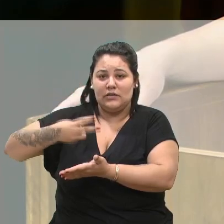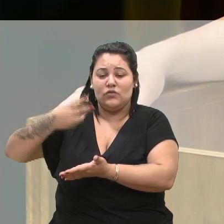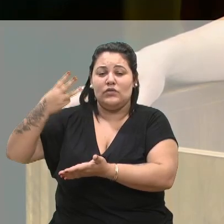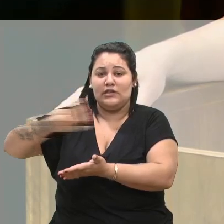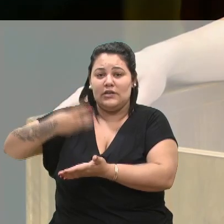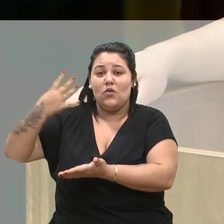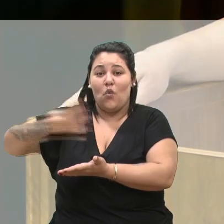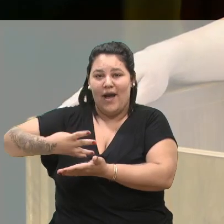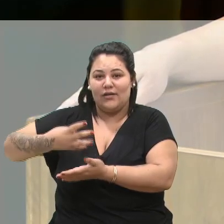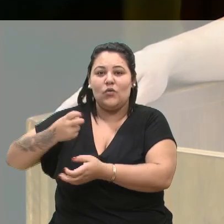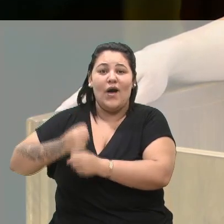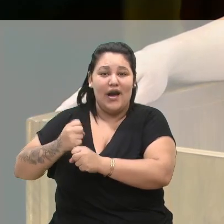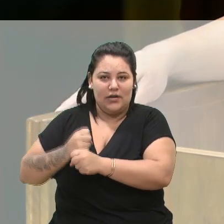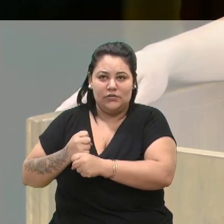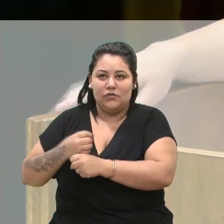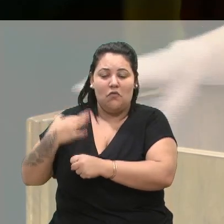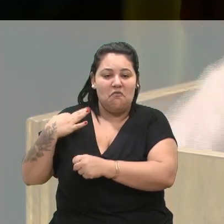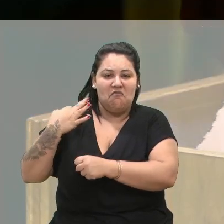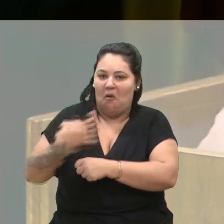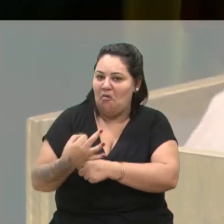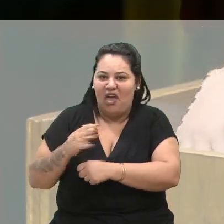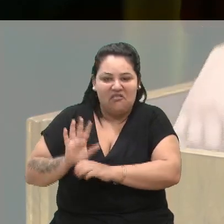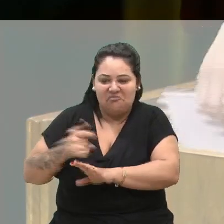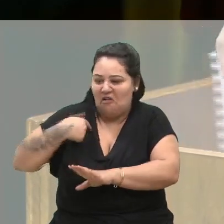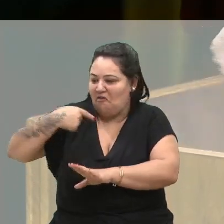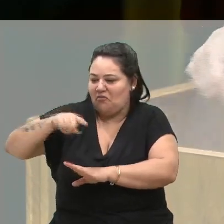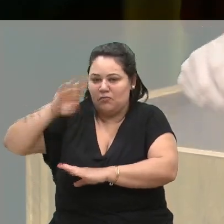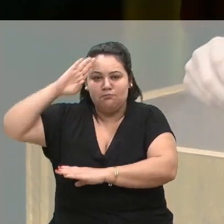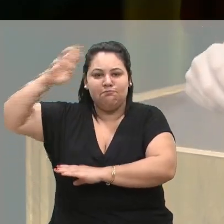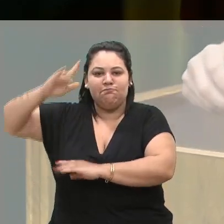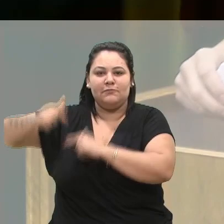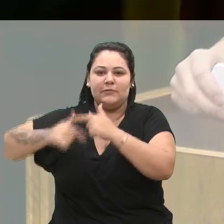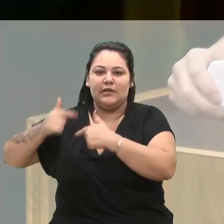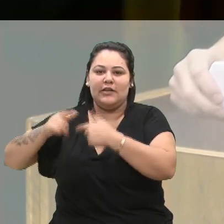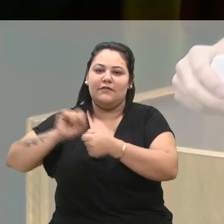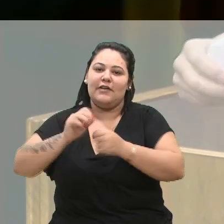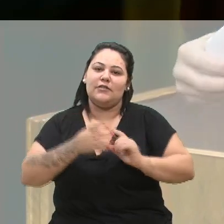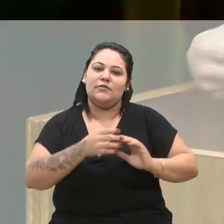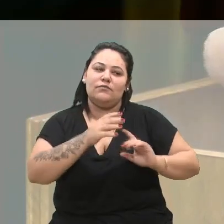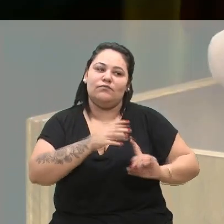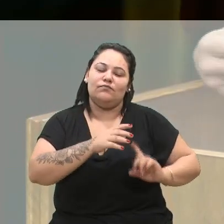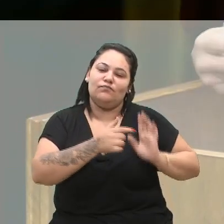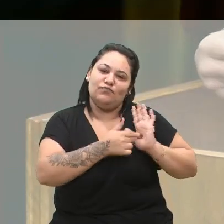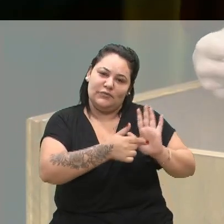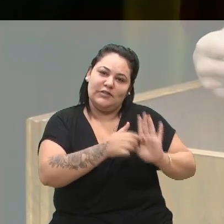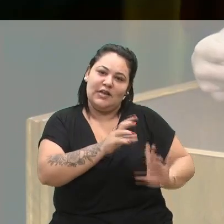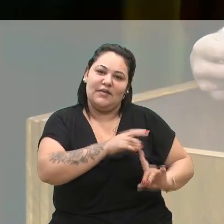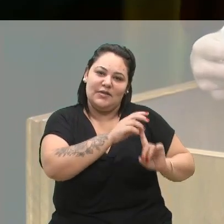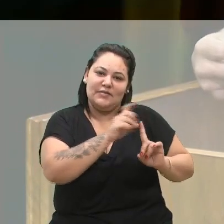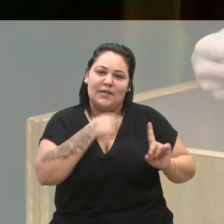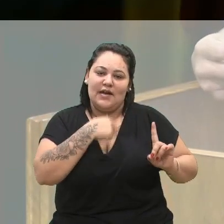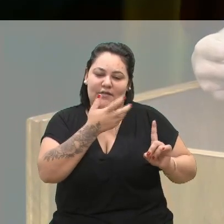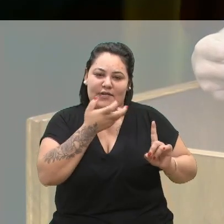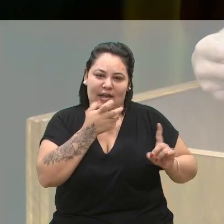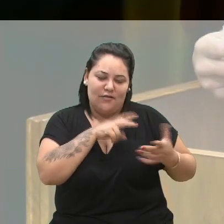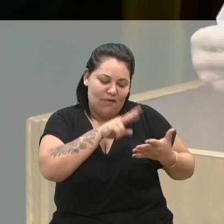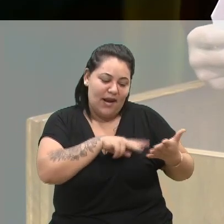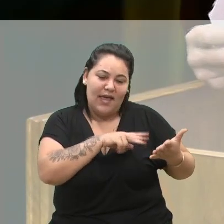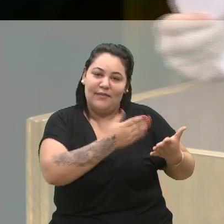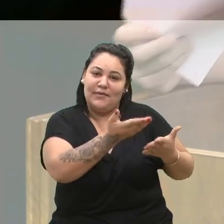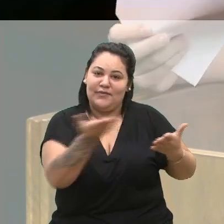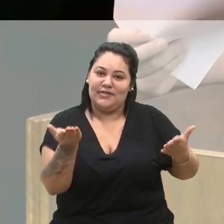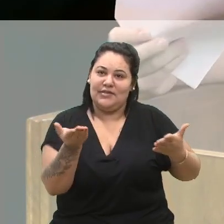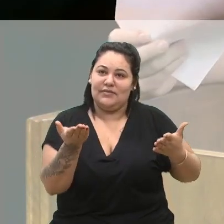e quarto voluntário, de maneira voluntária, ele faz um destaque. E esse destaque que eu quero fazer aqui é